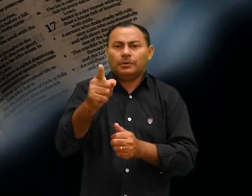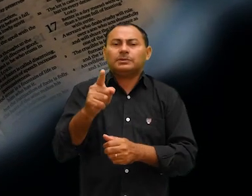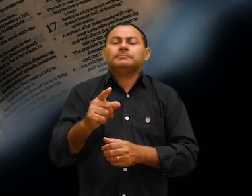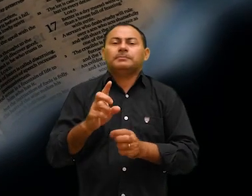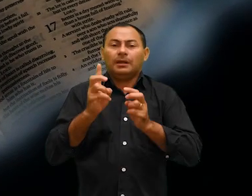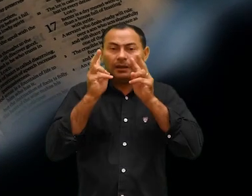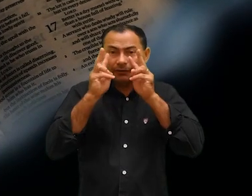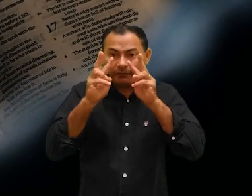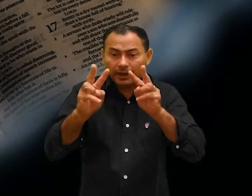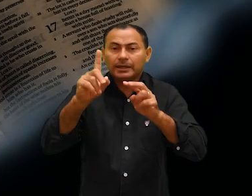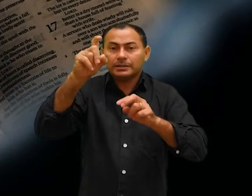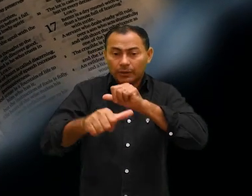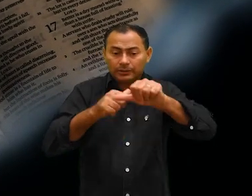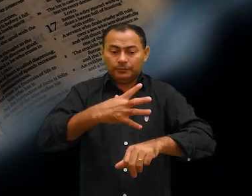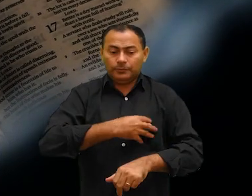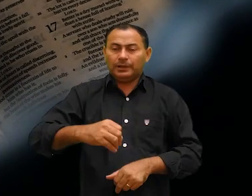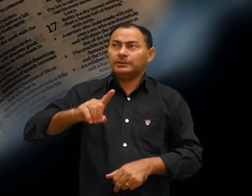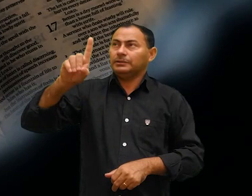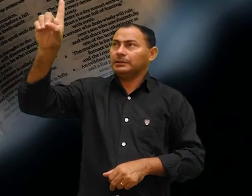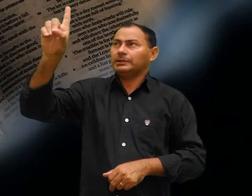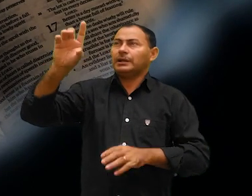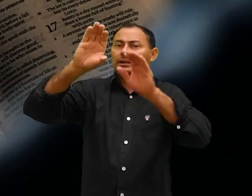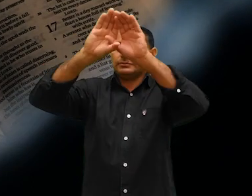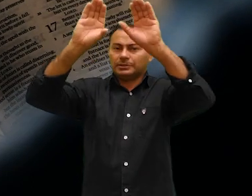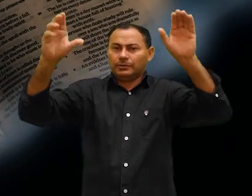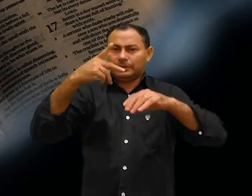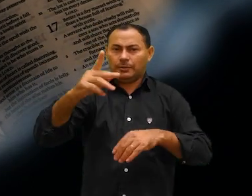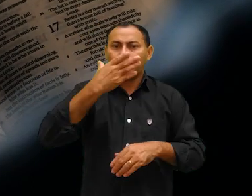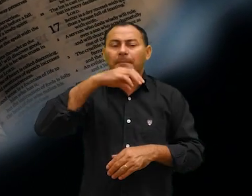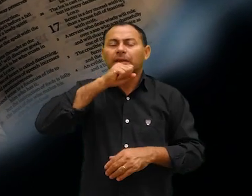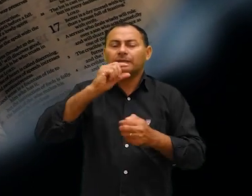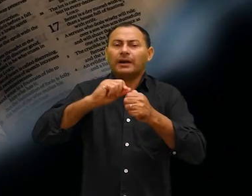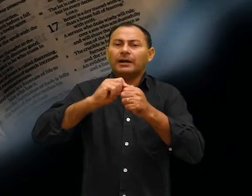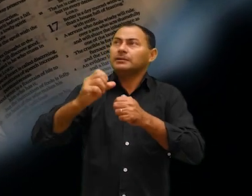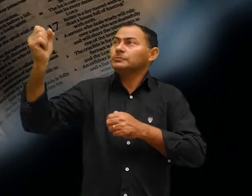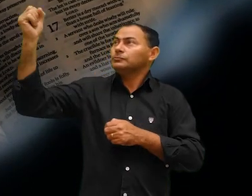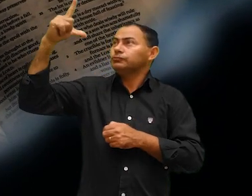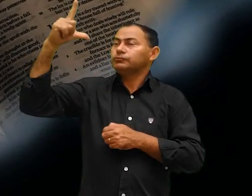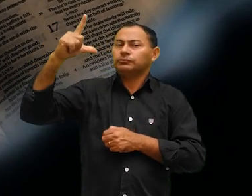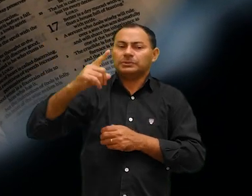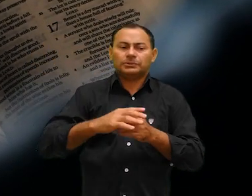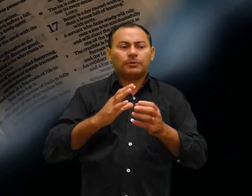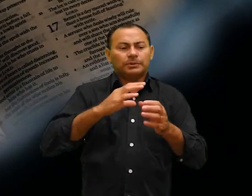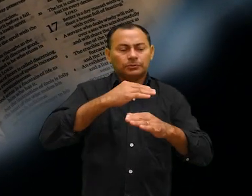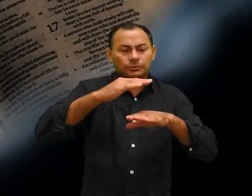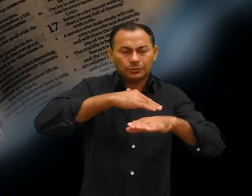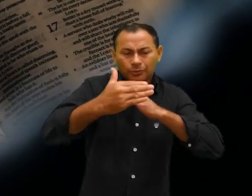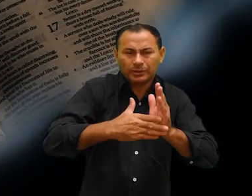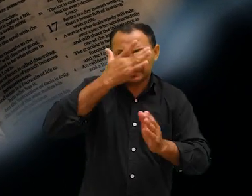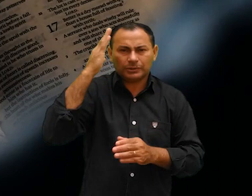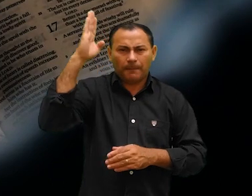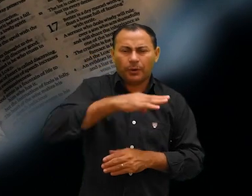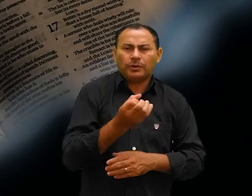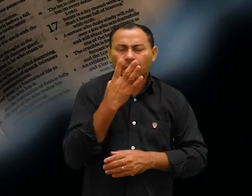que vocês venham a ser filhos de seu Pai que está nos céus. Porque ele faz raiar o seu sol sobre maus e bons e derrama